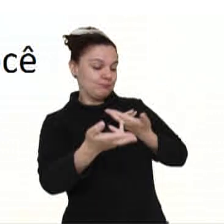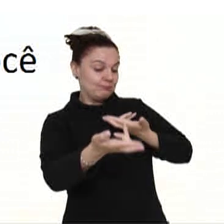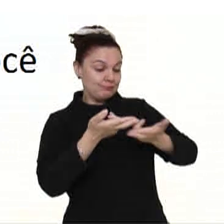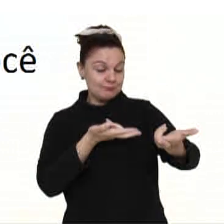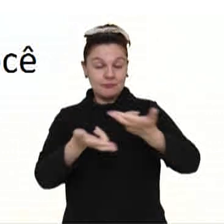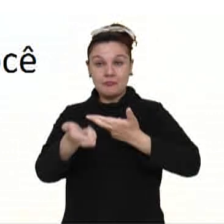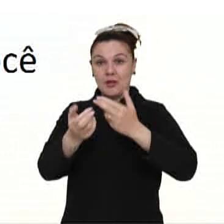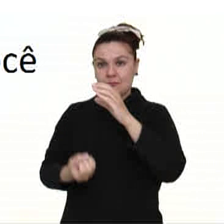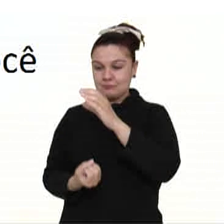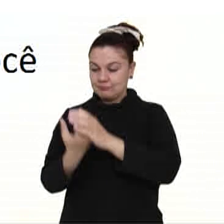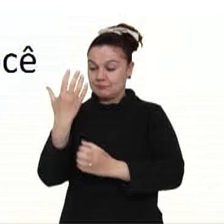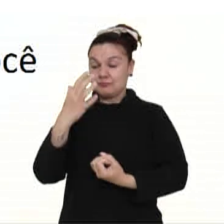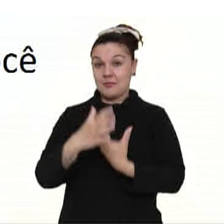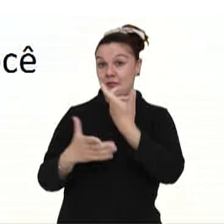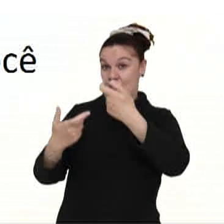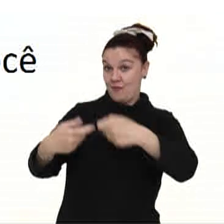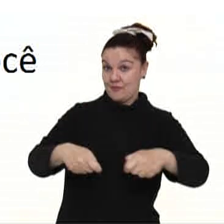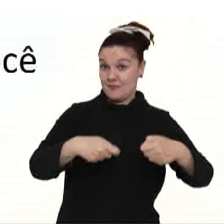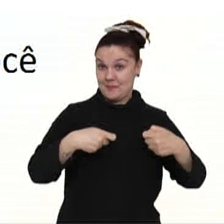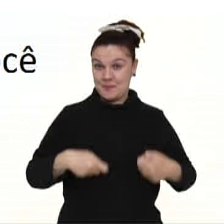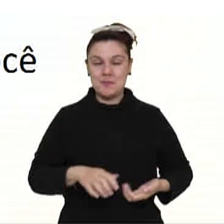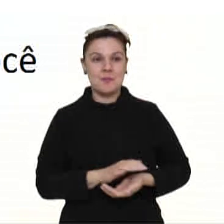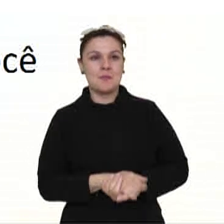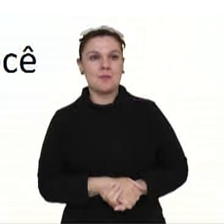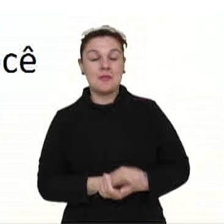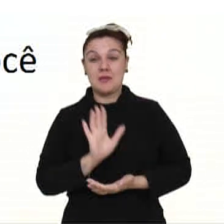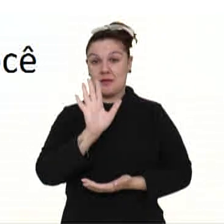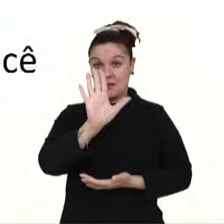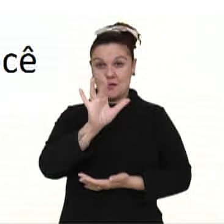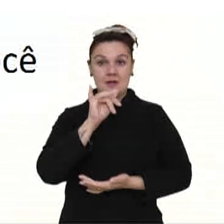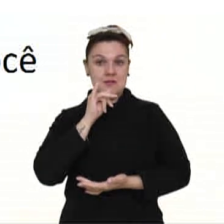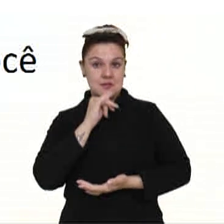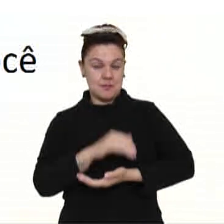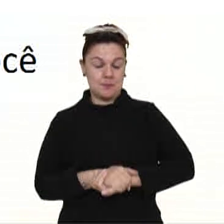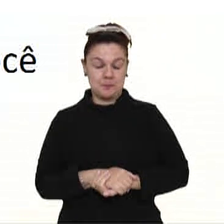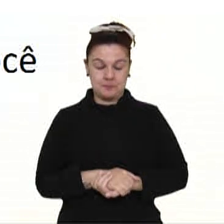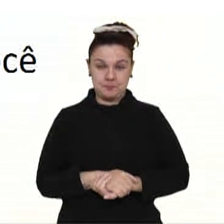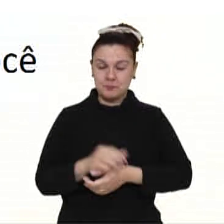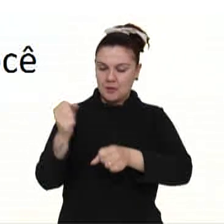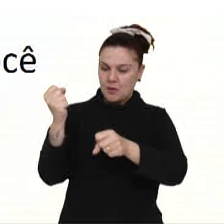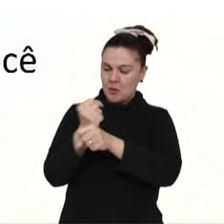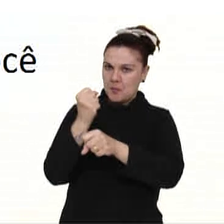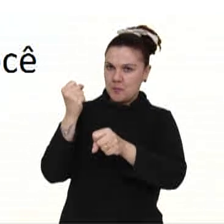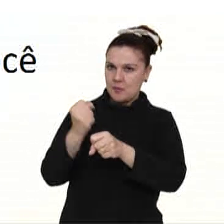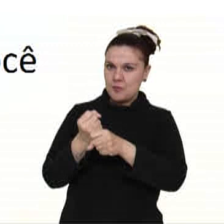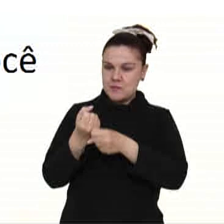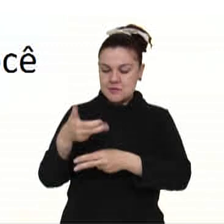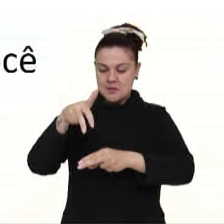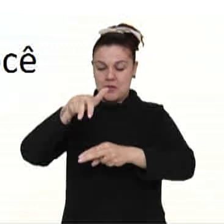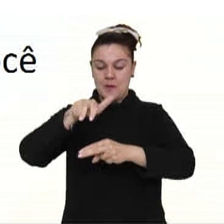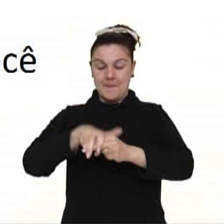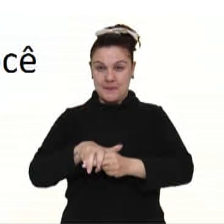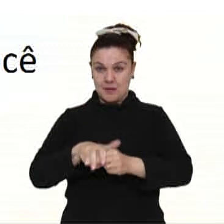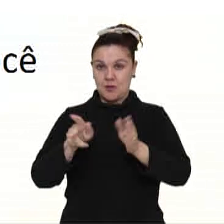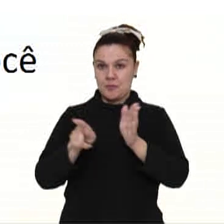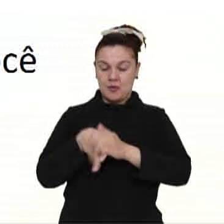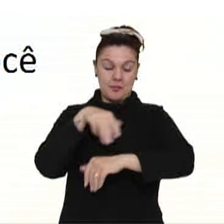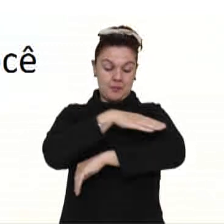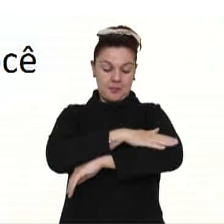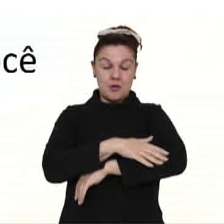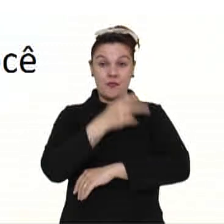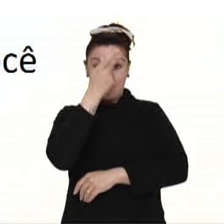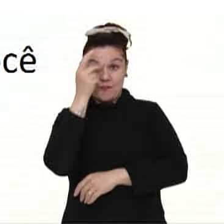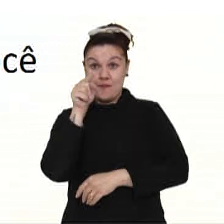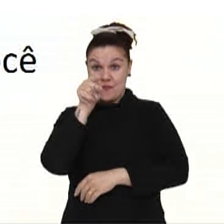relações e criando novas necessidades. Por exemplo, para construir um banco de praça é necessário você, um